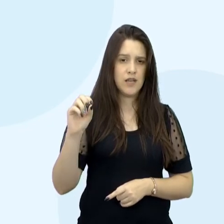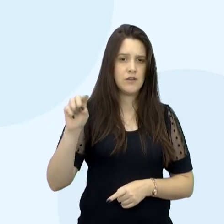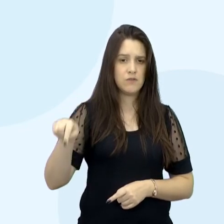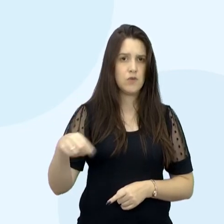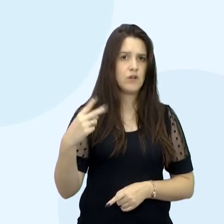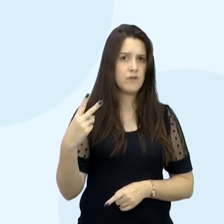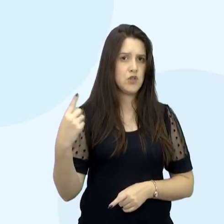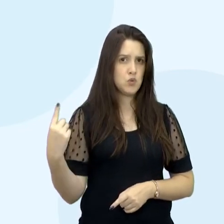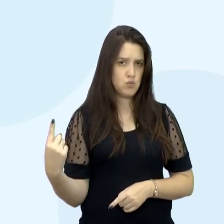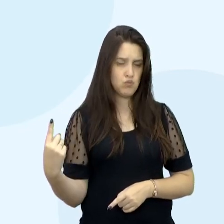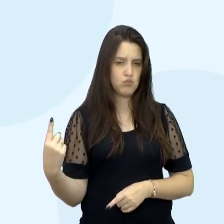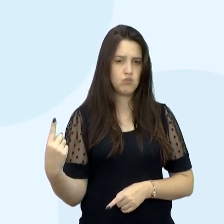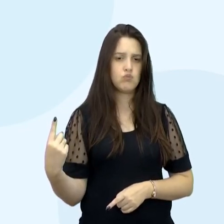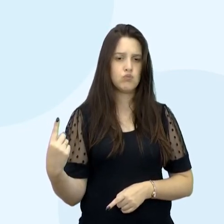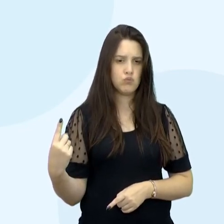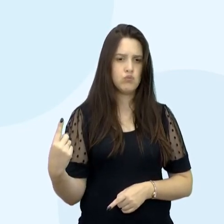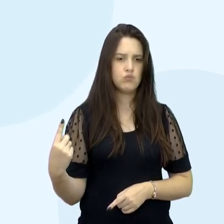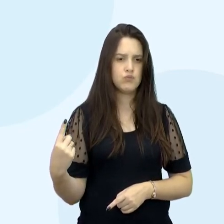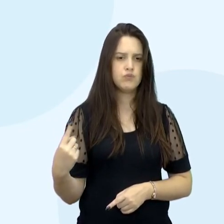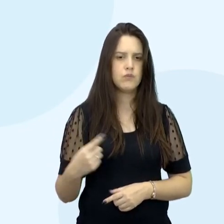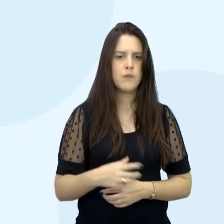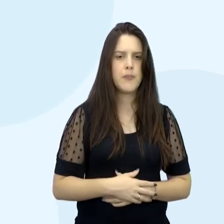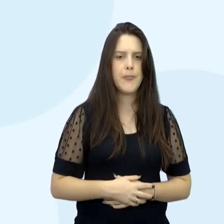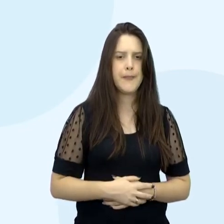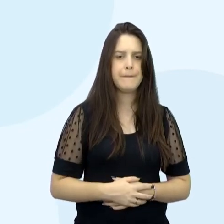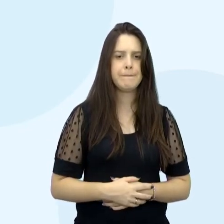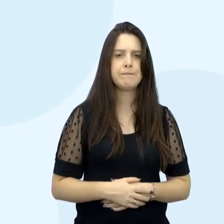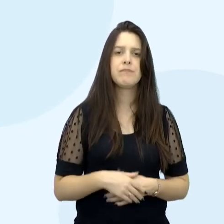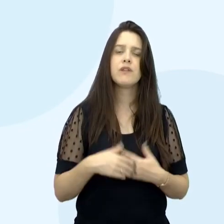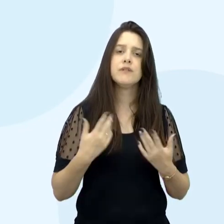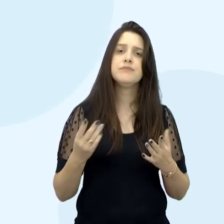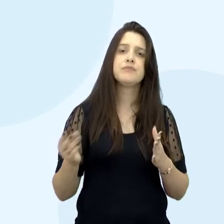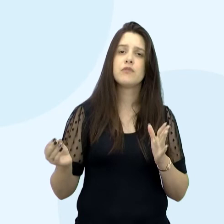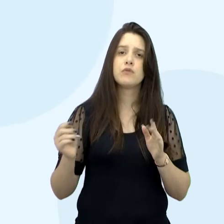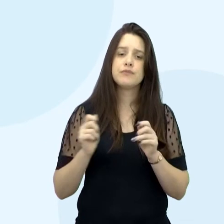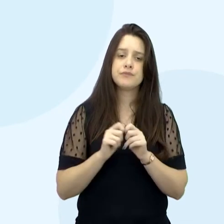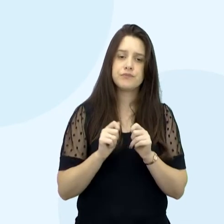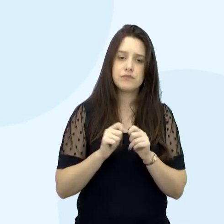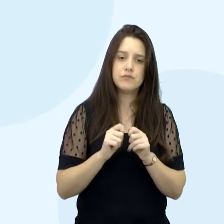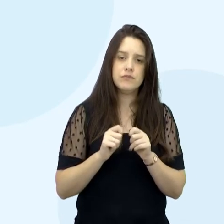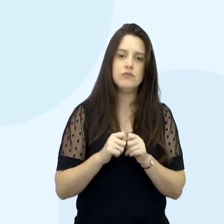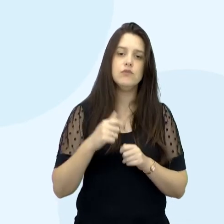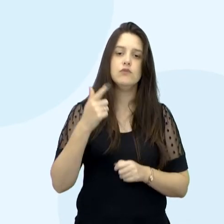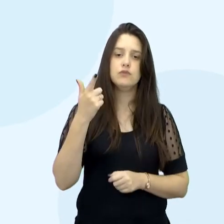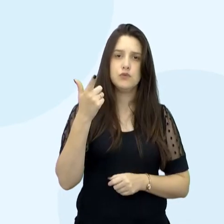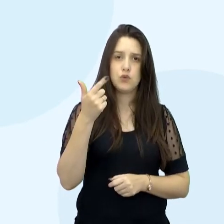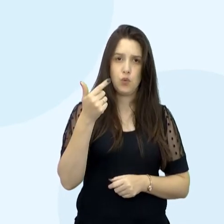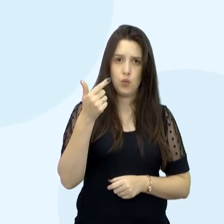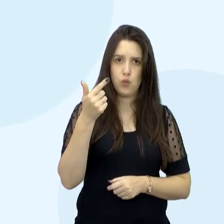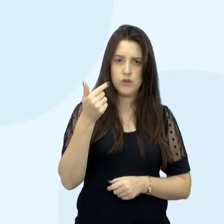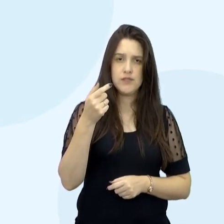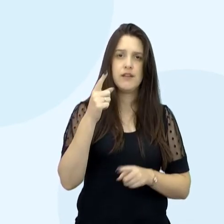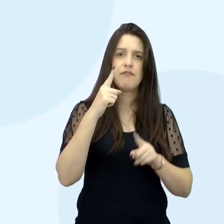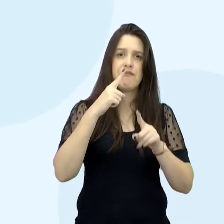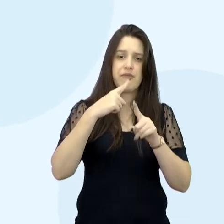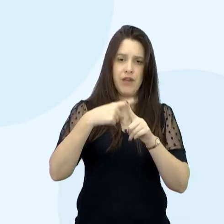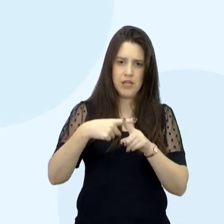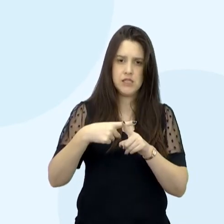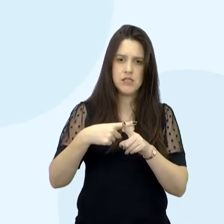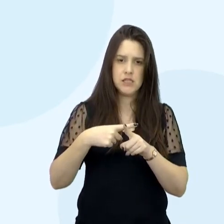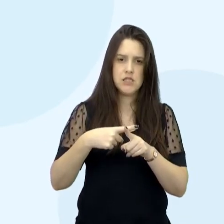310,21. Vai nos dar um valor. Aqui eu vou fazer 12